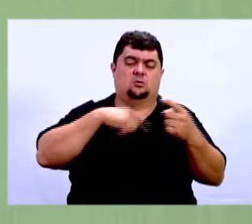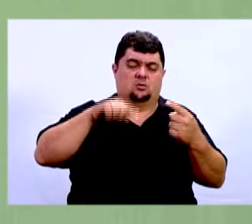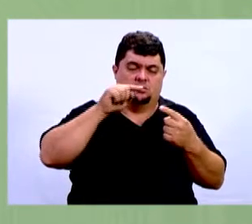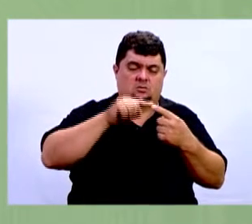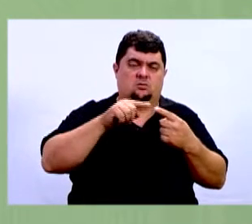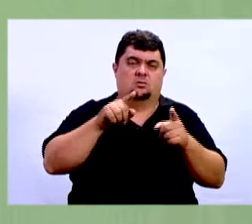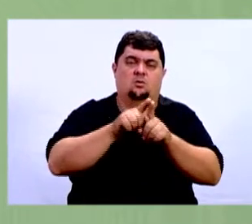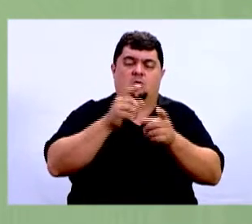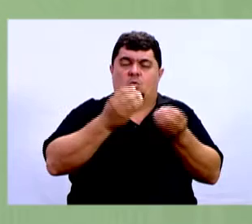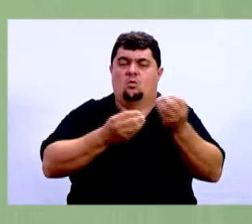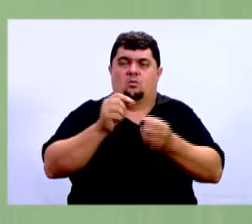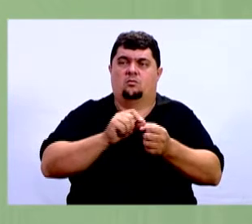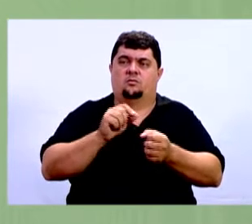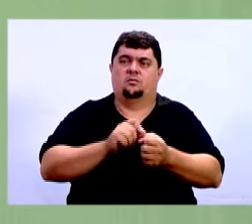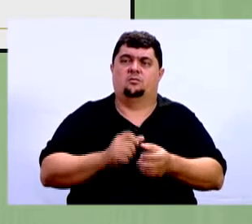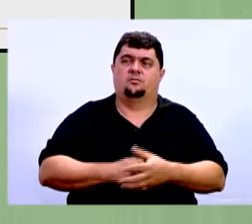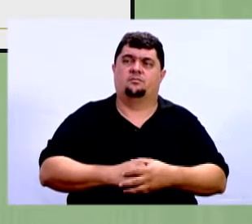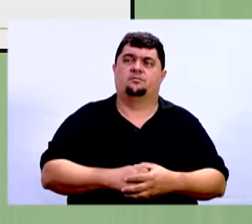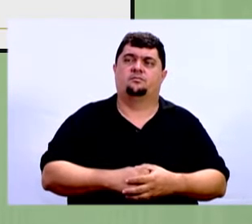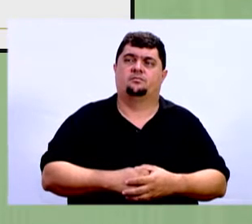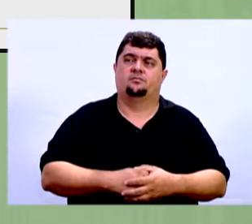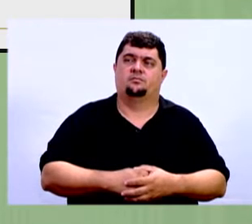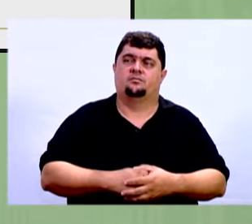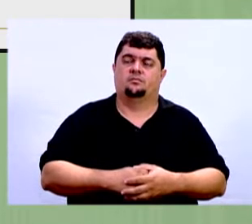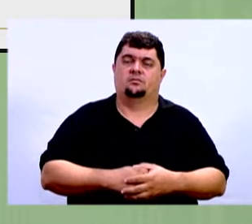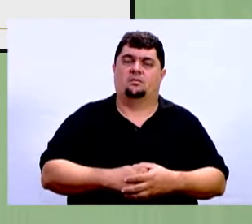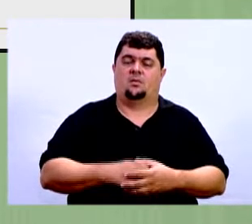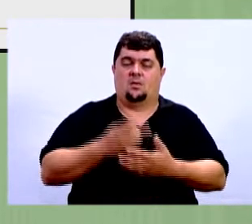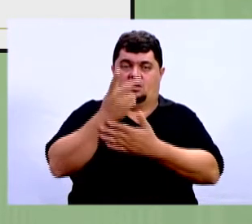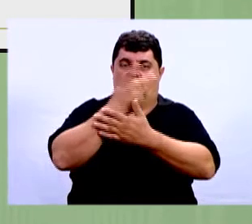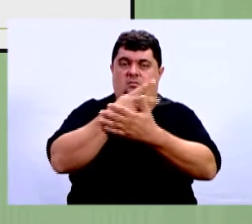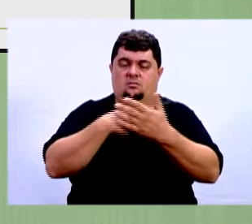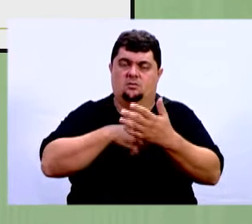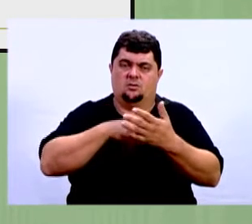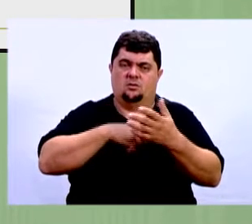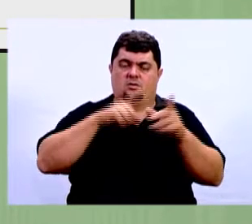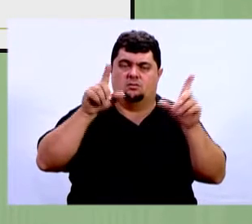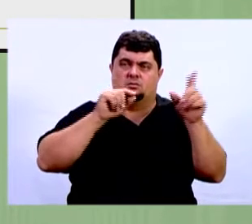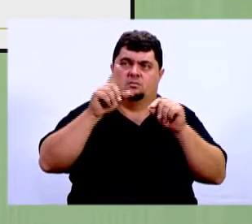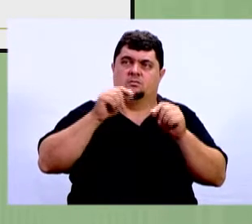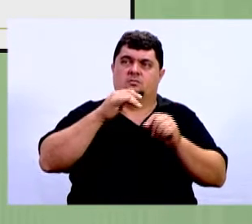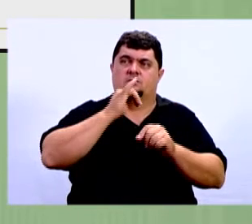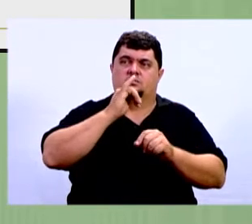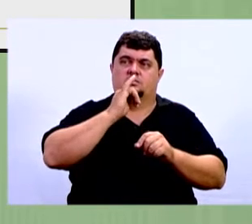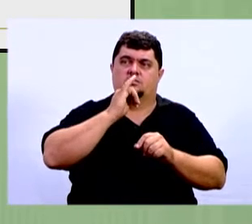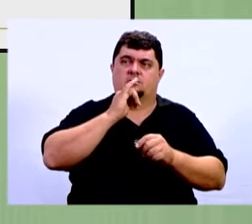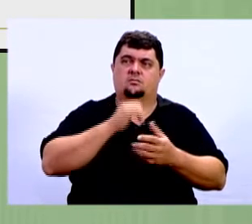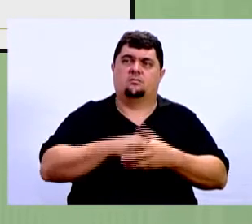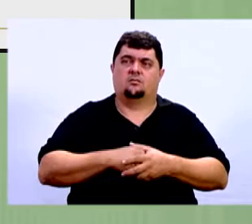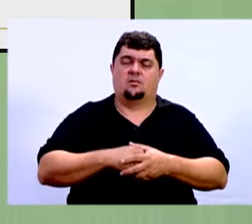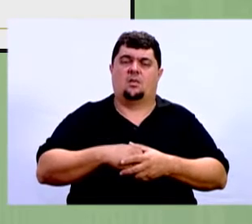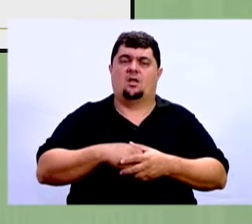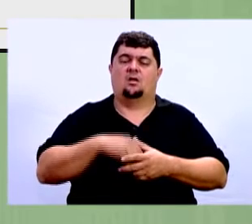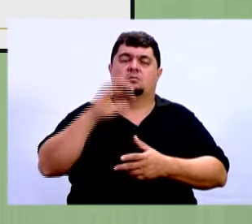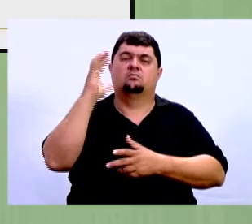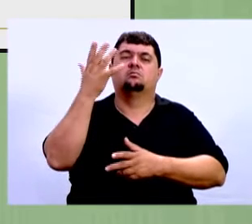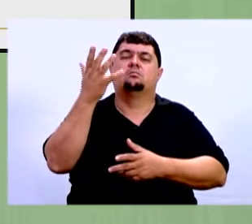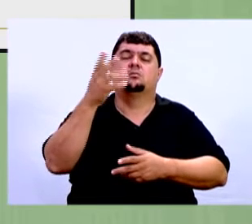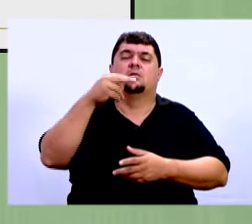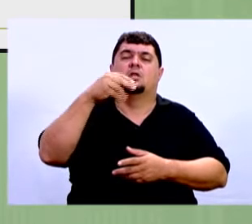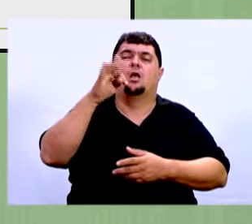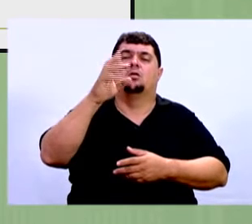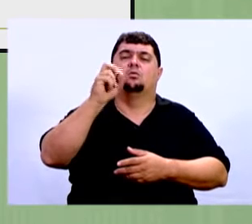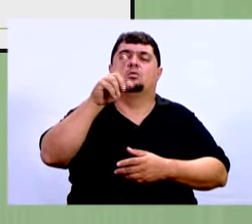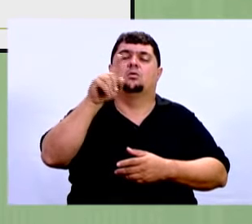quanto a procedimentos. Vamos ver nessa figura, a gente tem algumas classificações. Por exemplo, quanto à natureza, uma pesquisa que